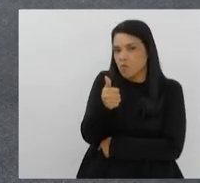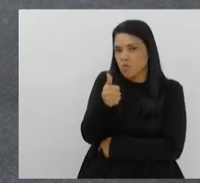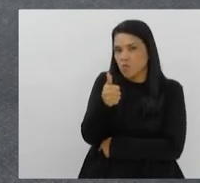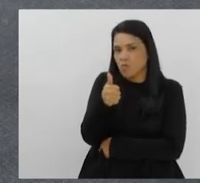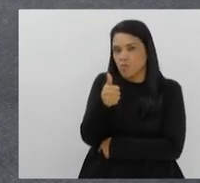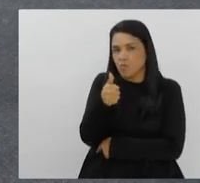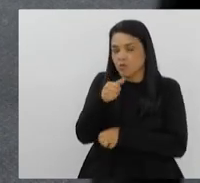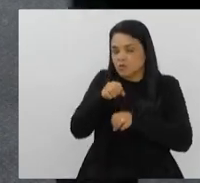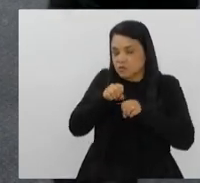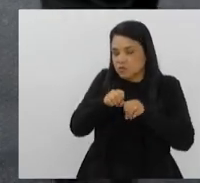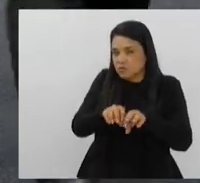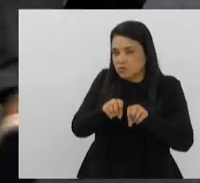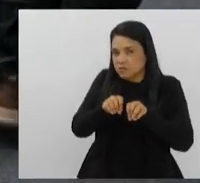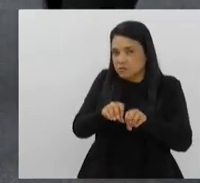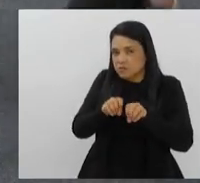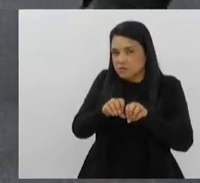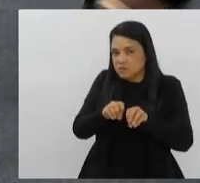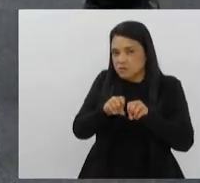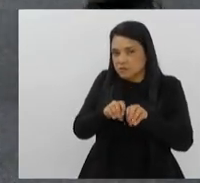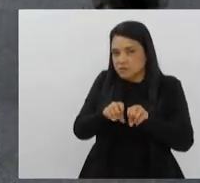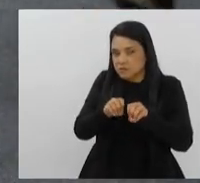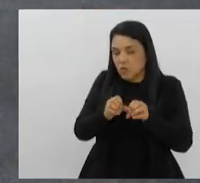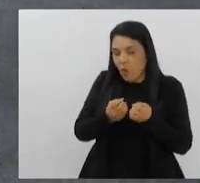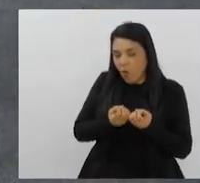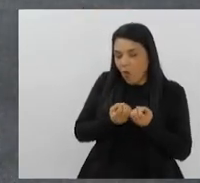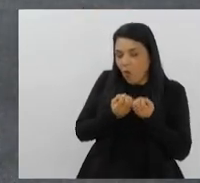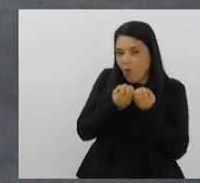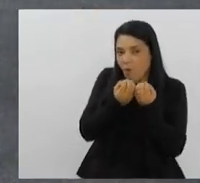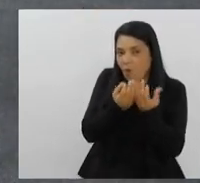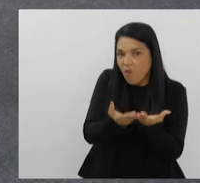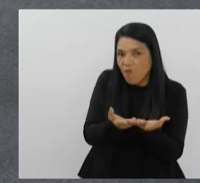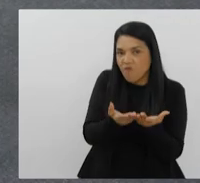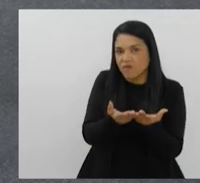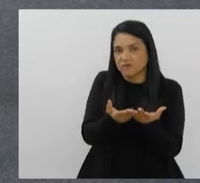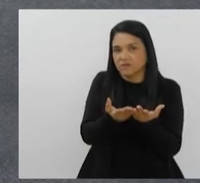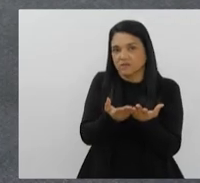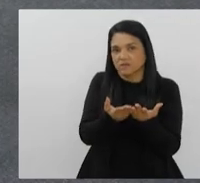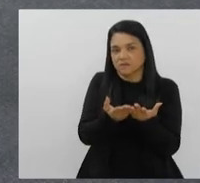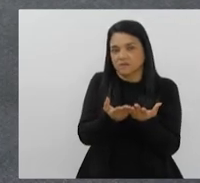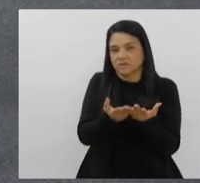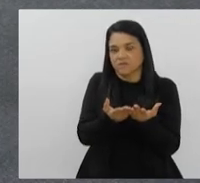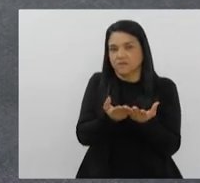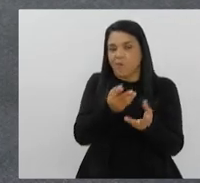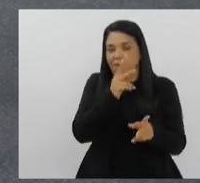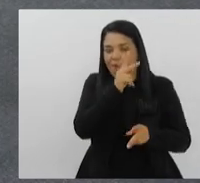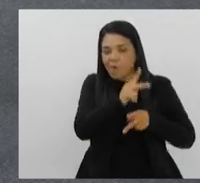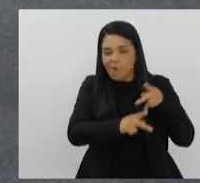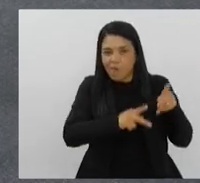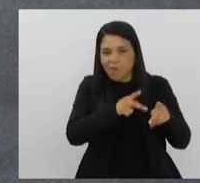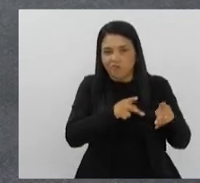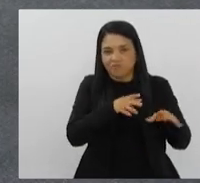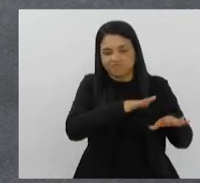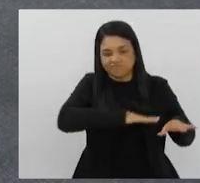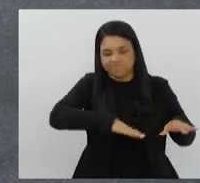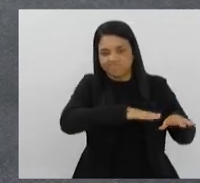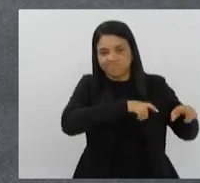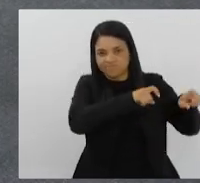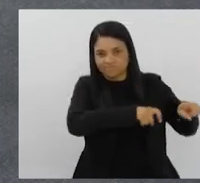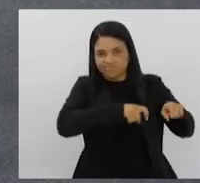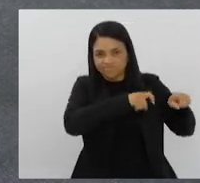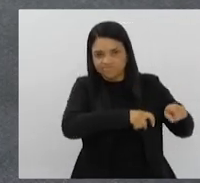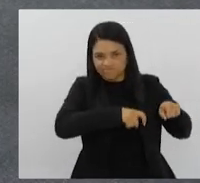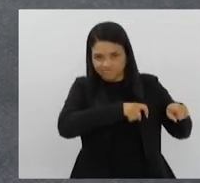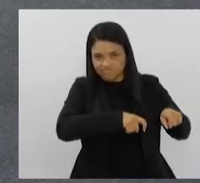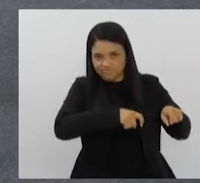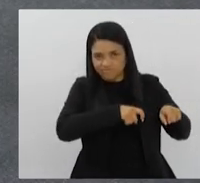de ensino que nós possamos ofertar aos povos do campo no nosso estado. E,